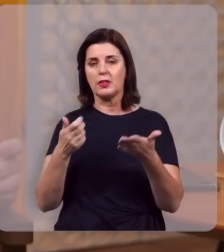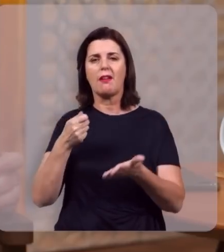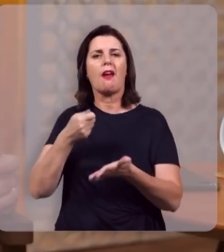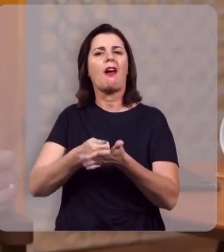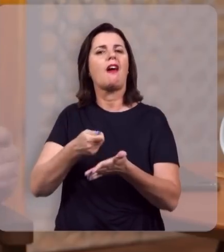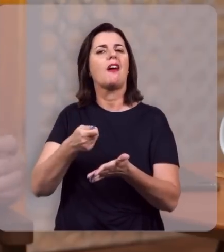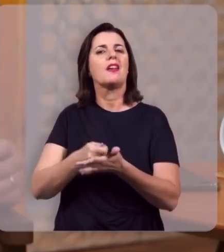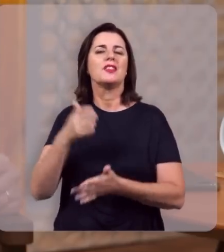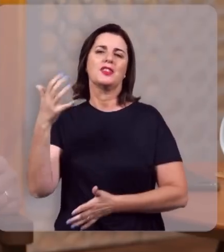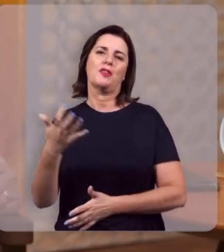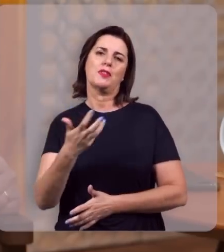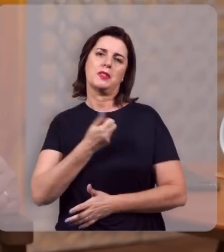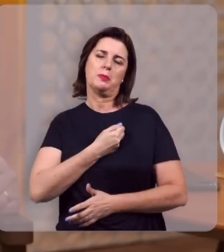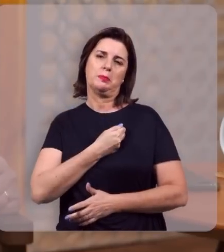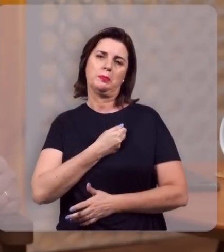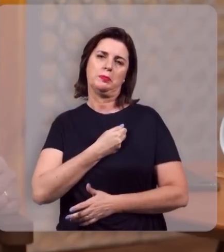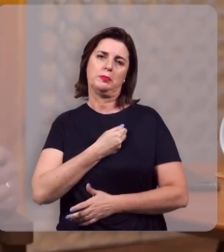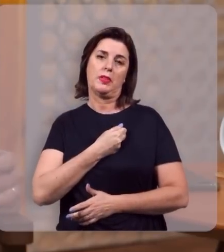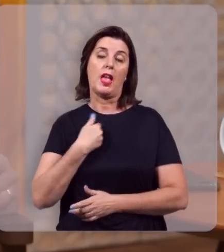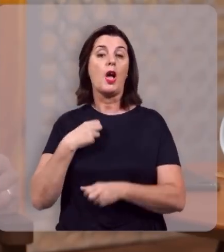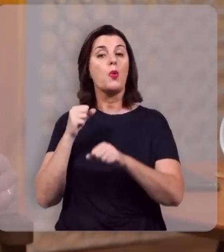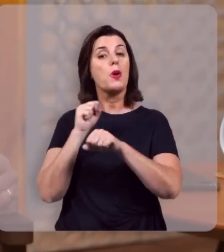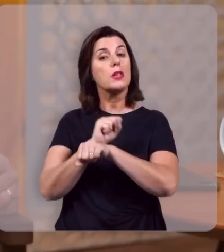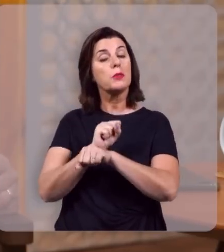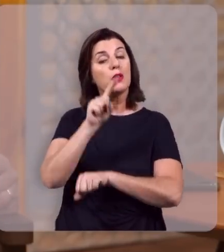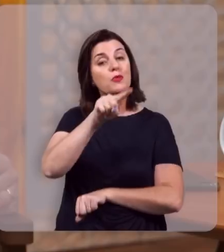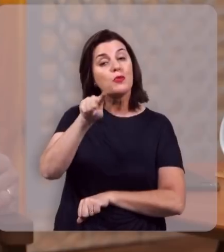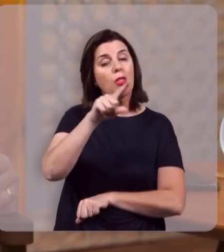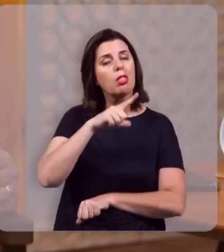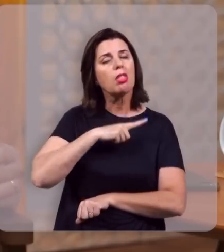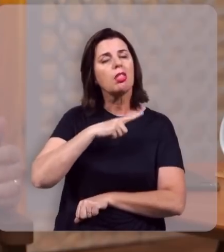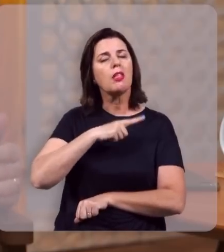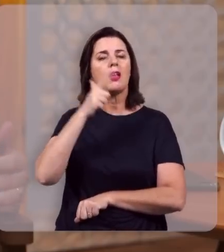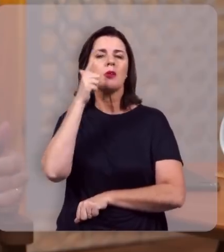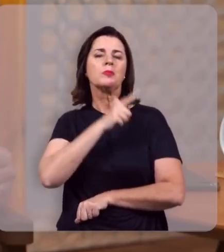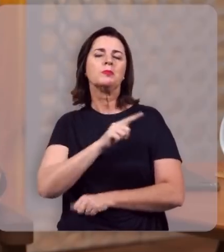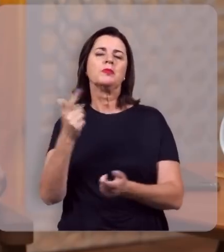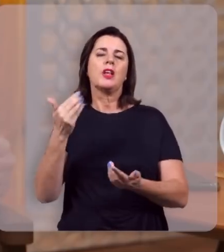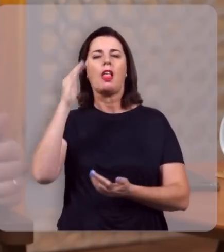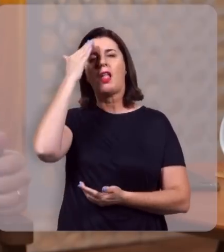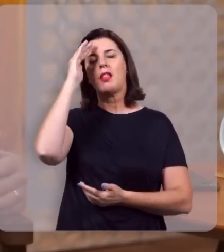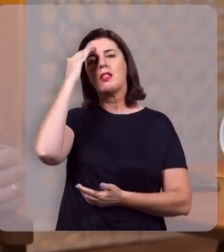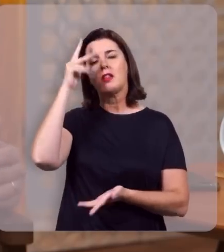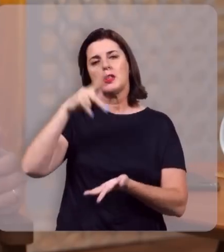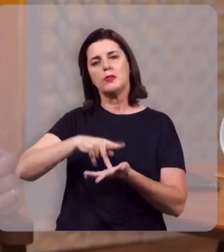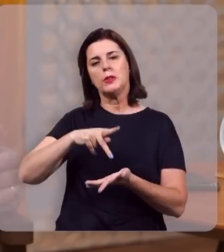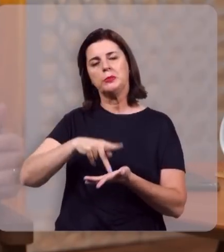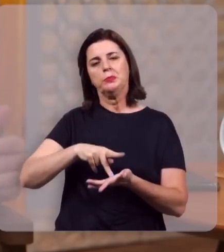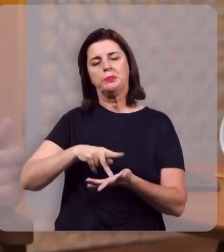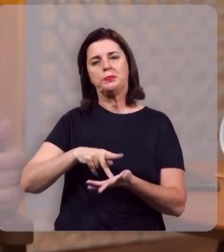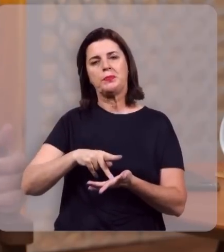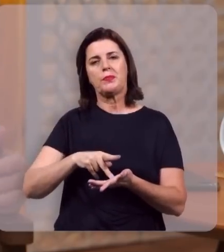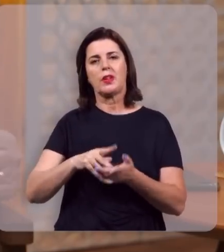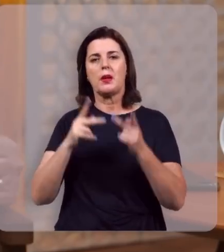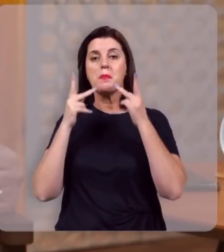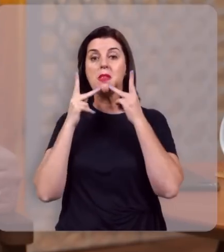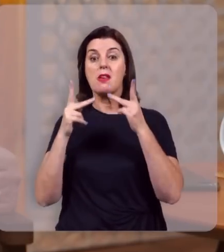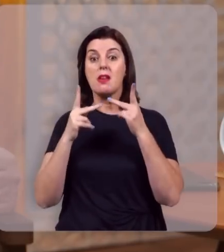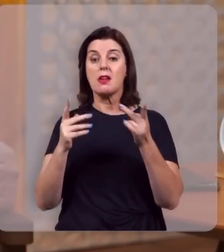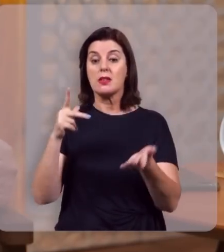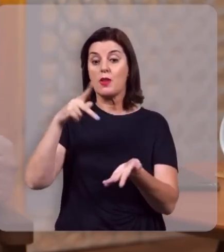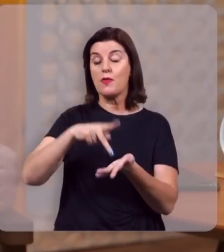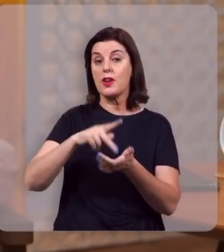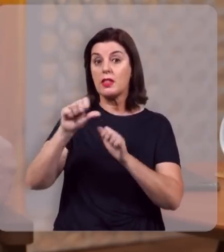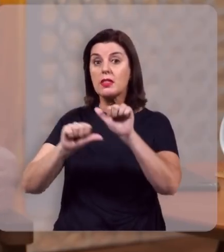a garantia da salvação. E eu espero que você tenha sido impactada por essa mensagem